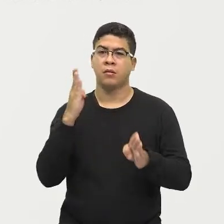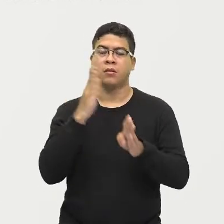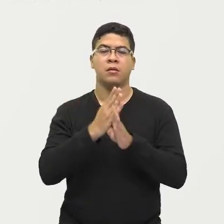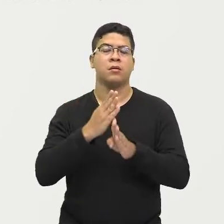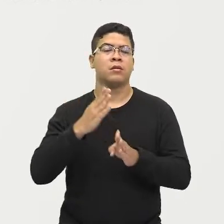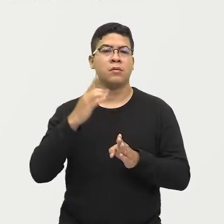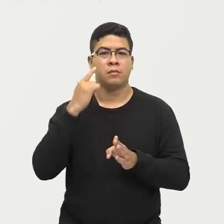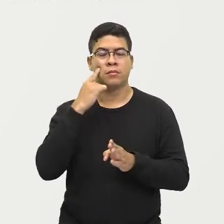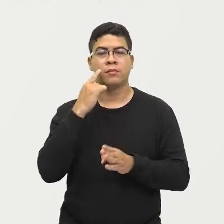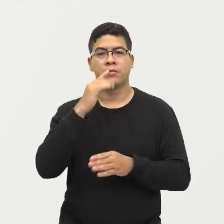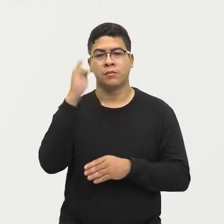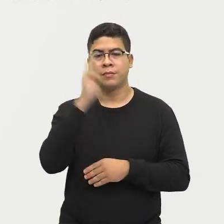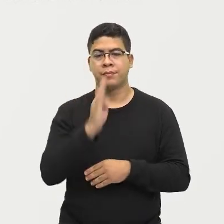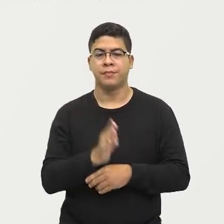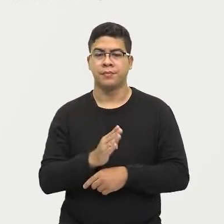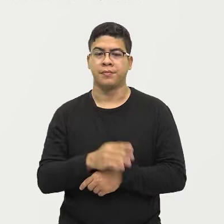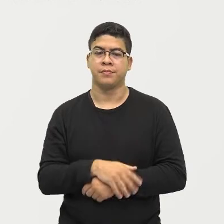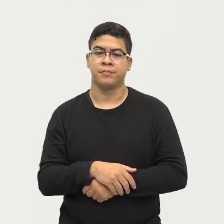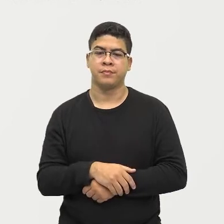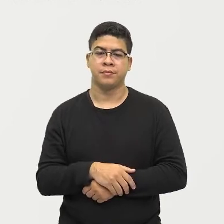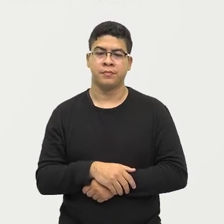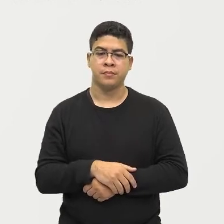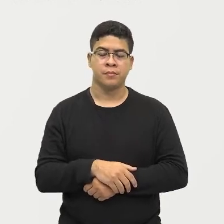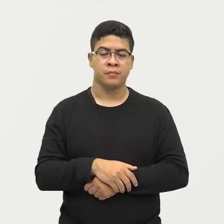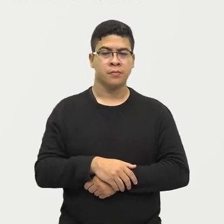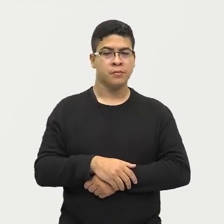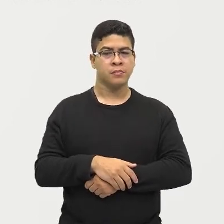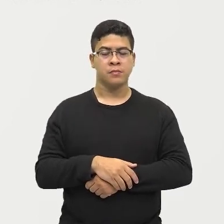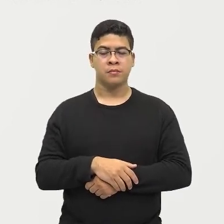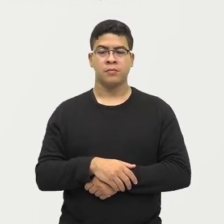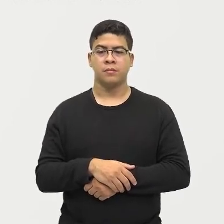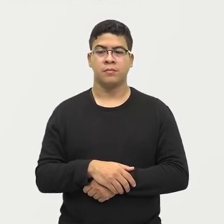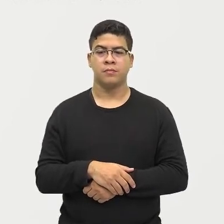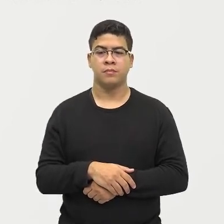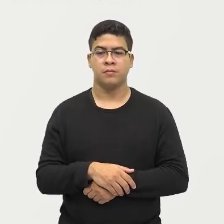Então vamos prosseguindo aqui. Olha.